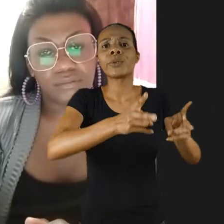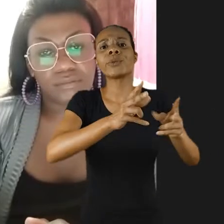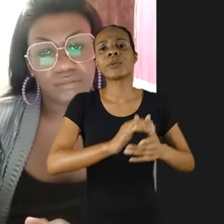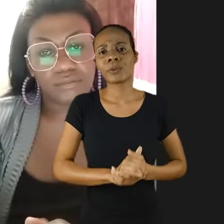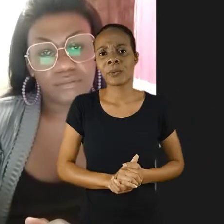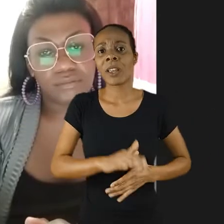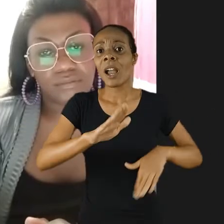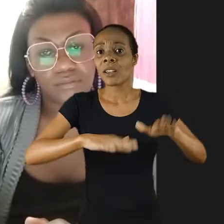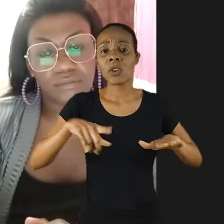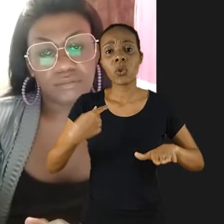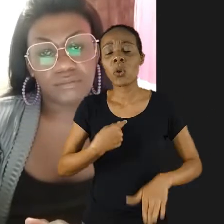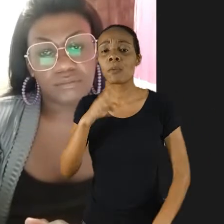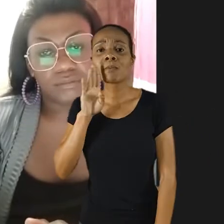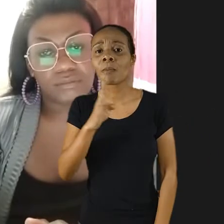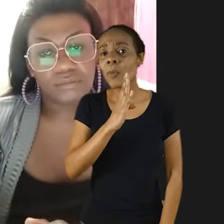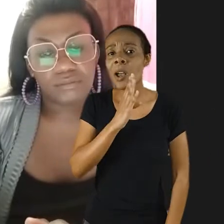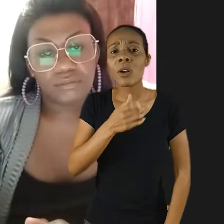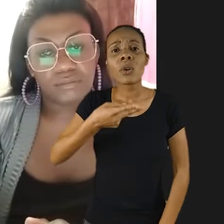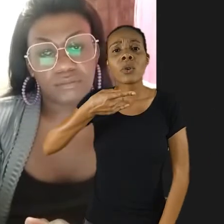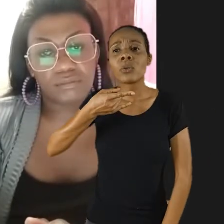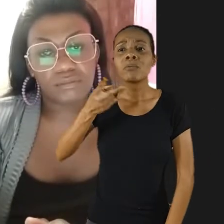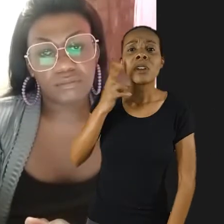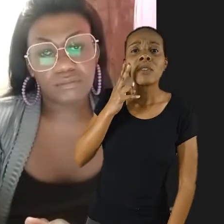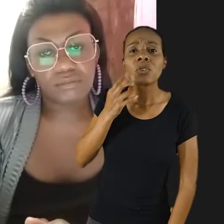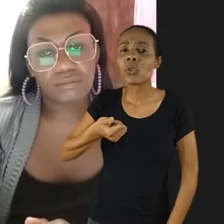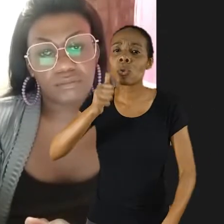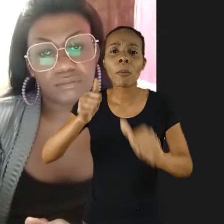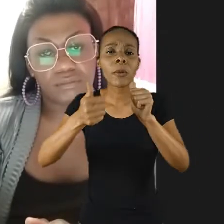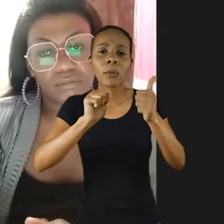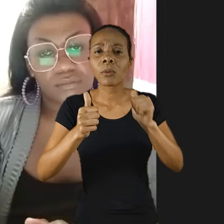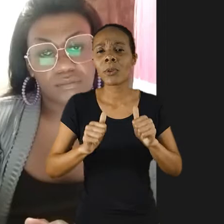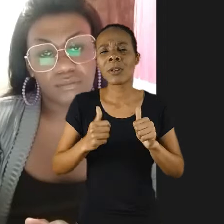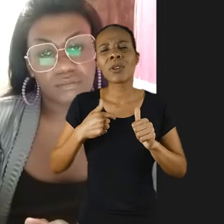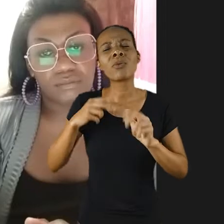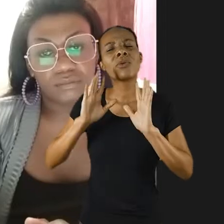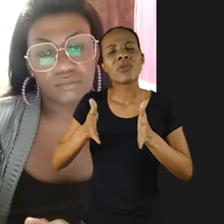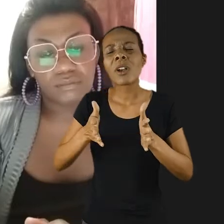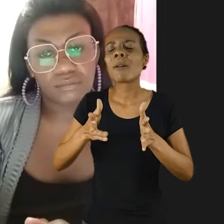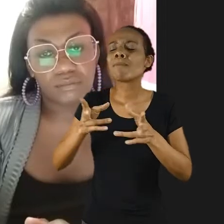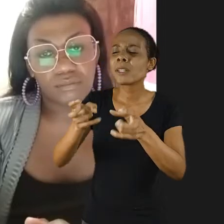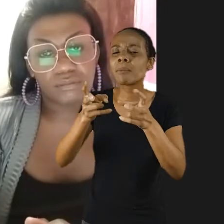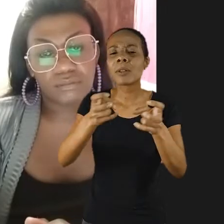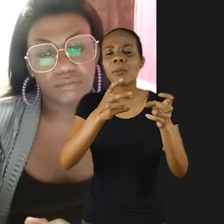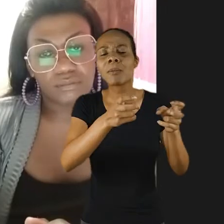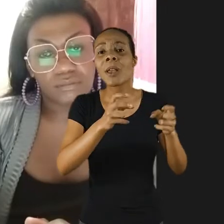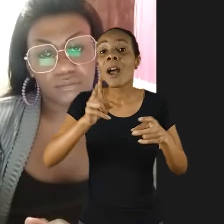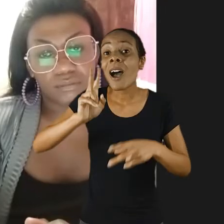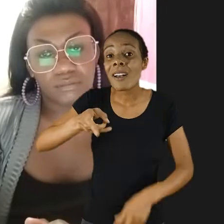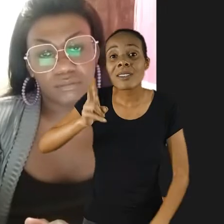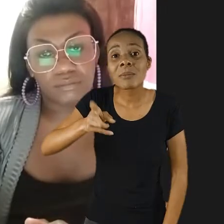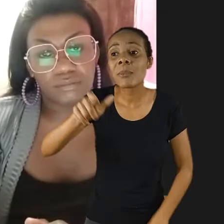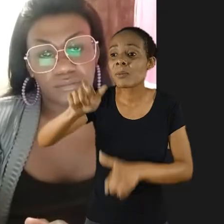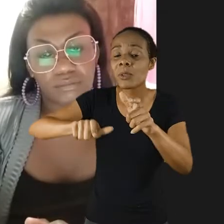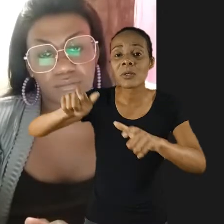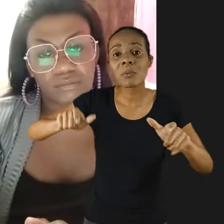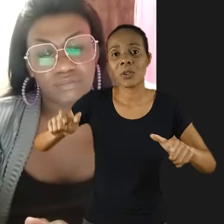do bar, tomando nossa cervejinha, que chega alguém pedindo para a gente uma moeda, eu já reparei, as mesmas pessoas que levantam essas bandeiras são as mesmas que não